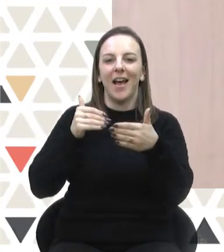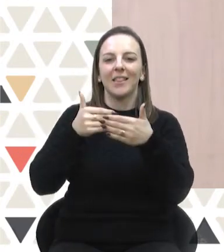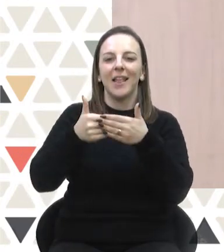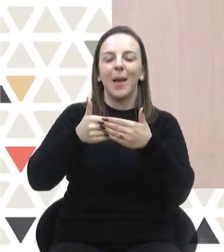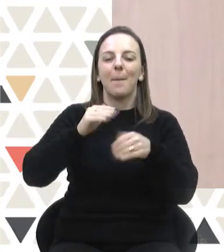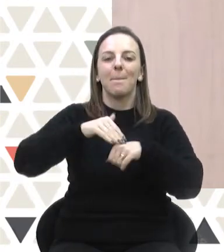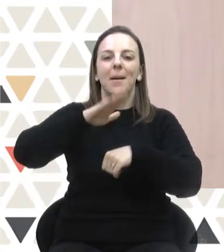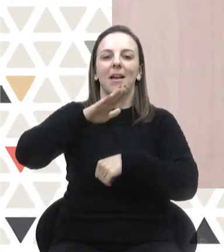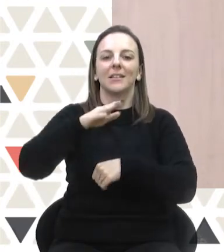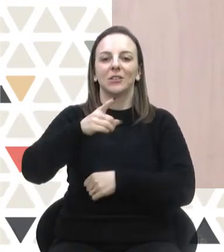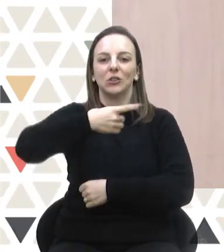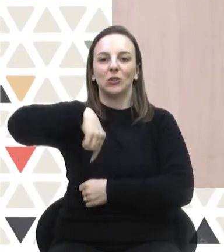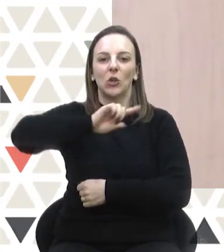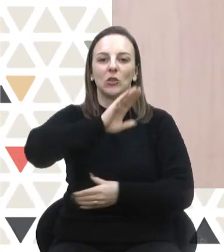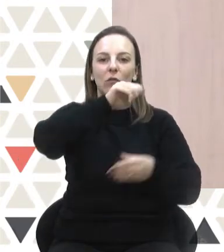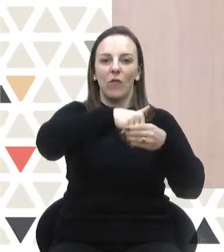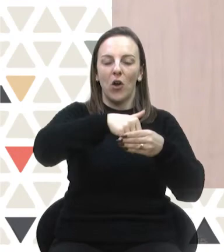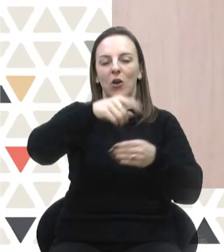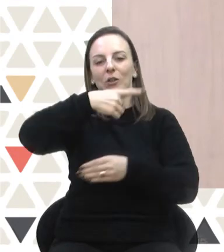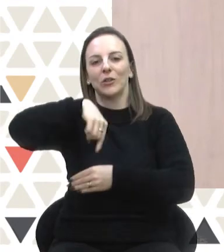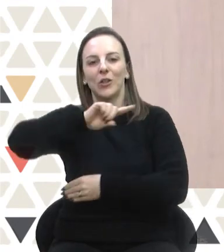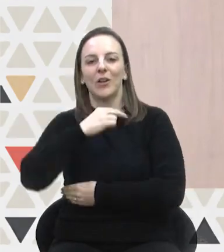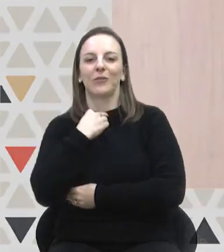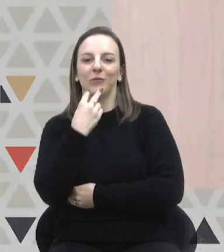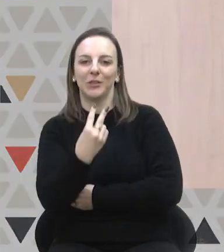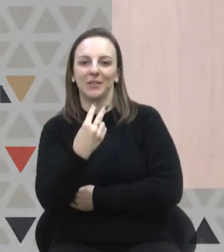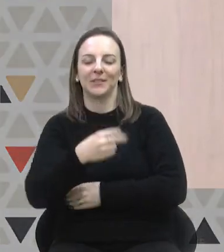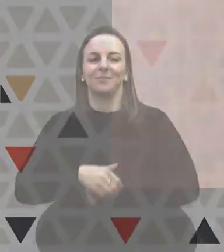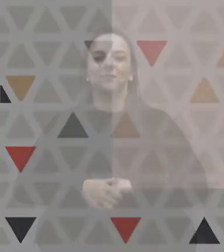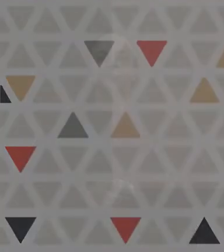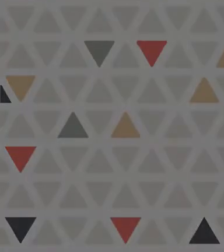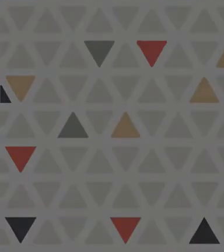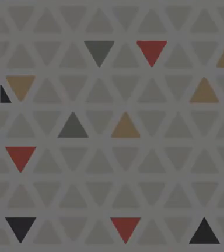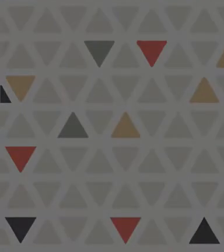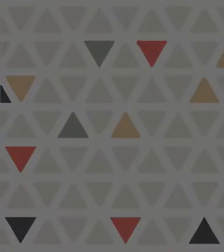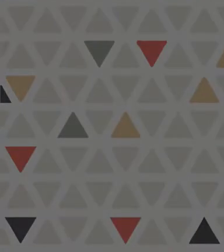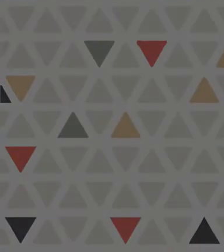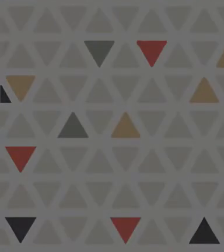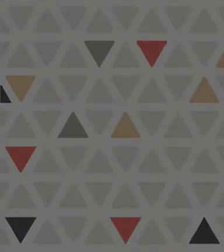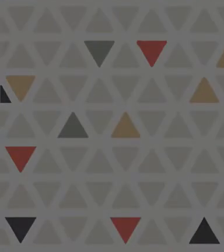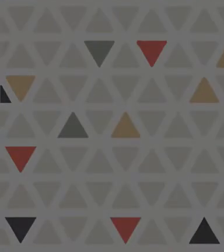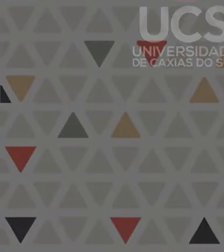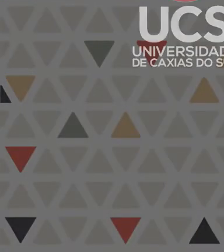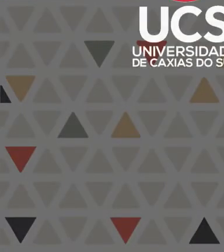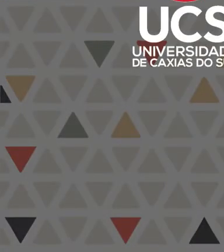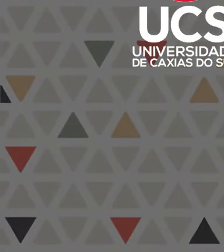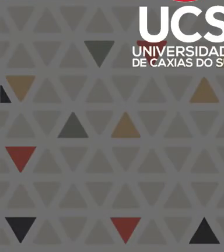super te espera. Até lá, nosso voto, nossa voz.